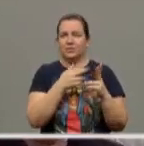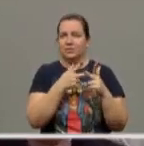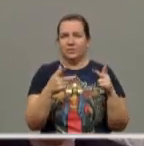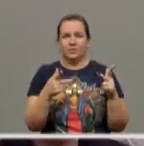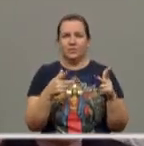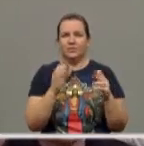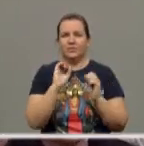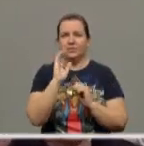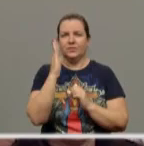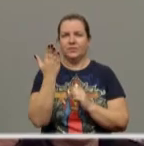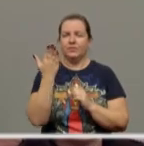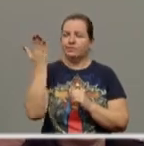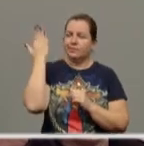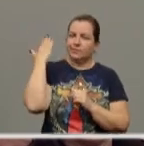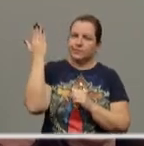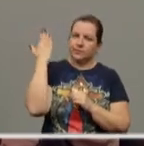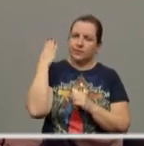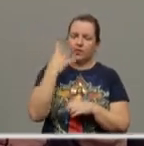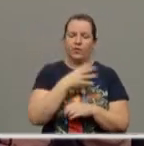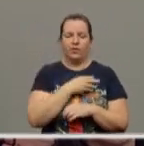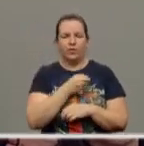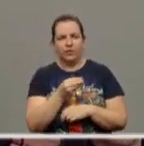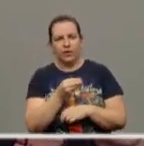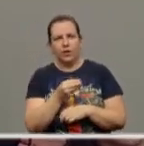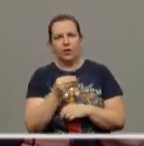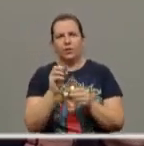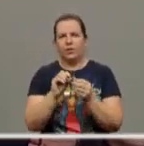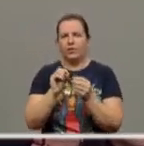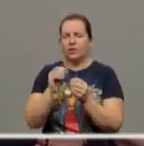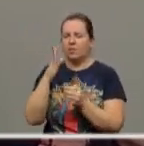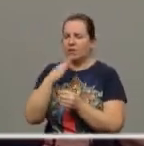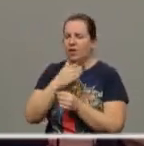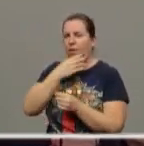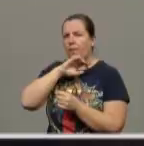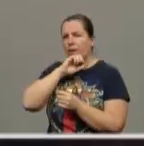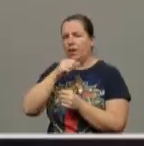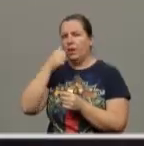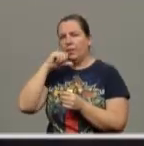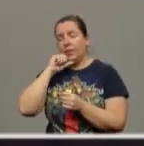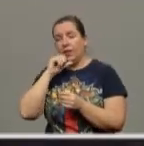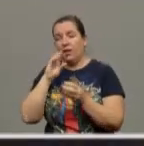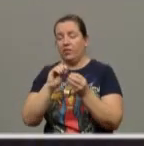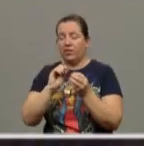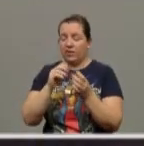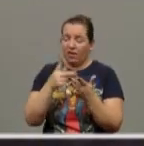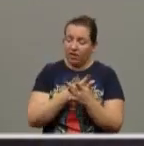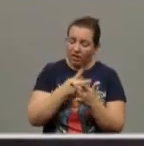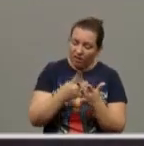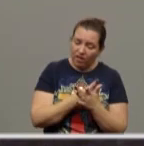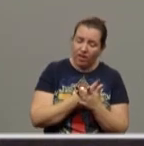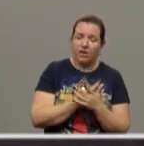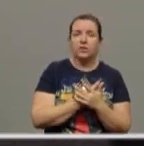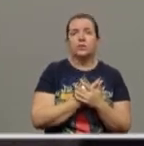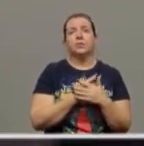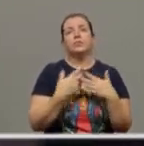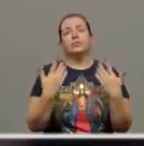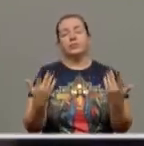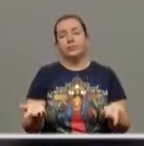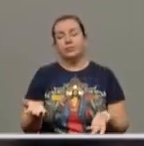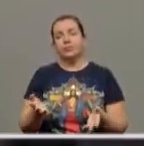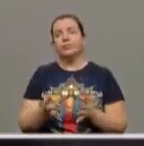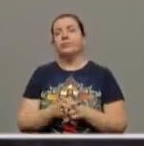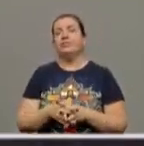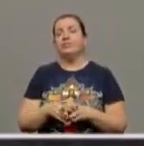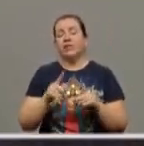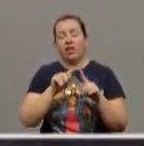todas. Filho que decepciona o pai, a mãe, né, que começa a namorar daquele jeito e, ah, estou grávido, né, está grávida minha